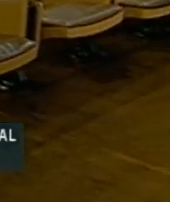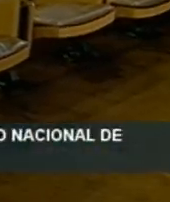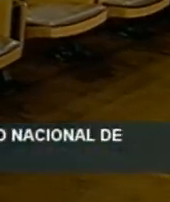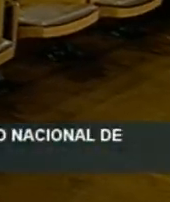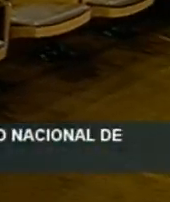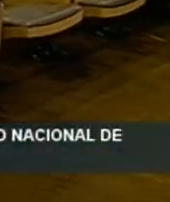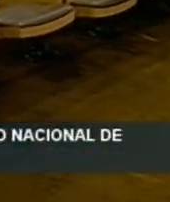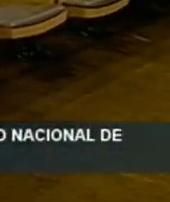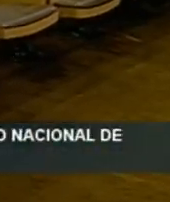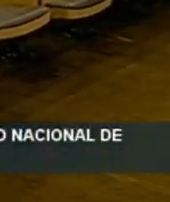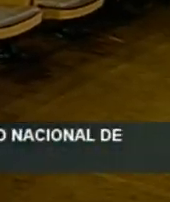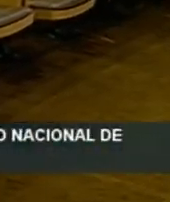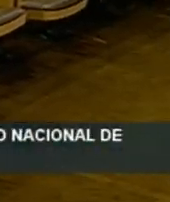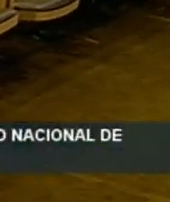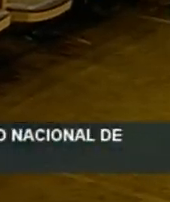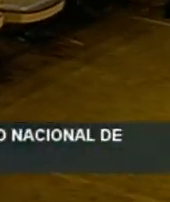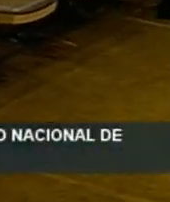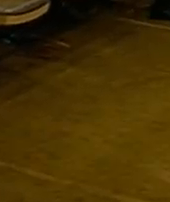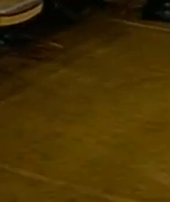ministração